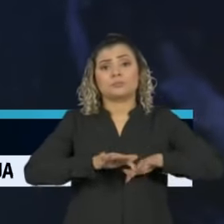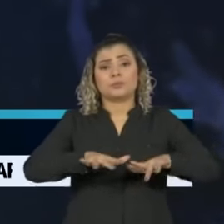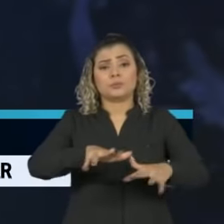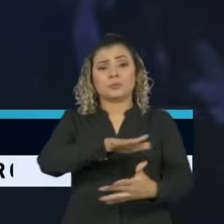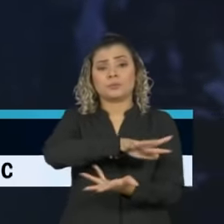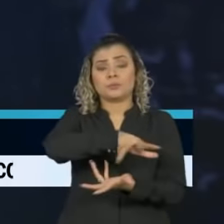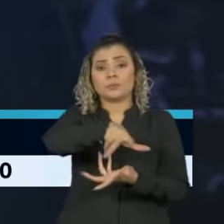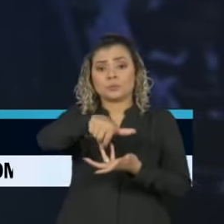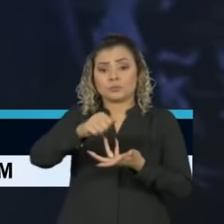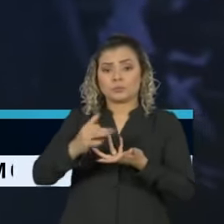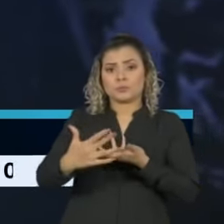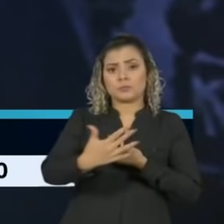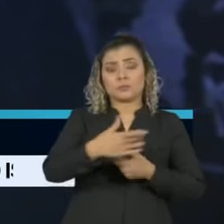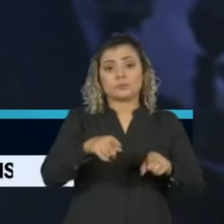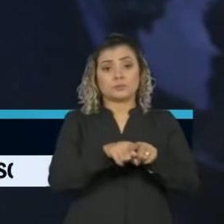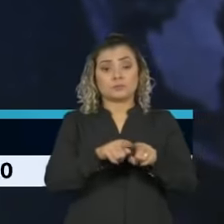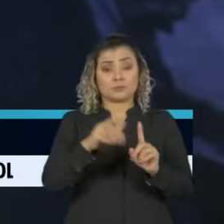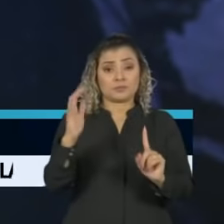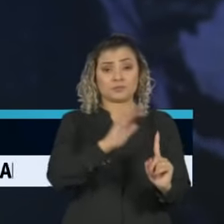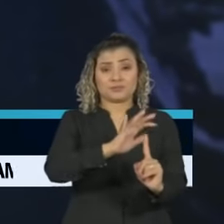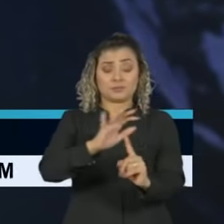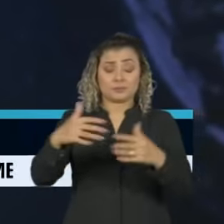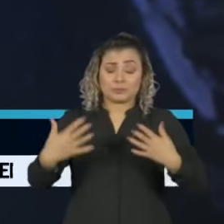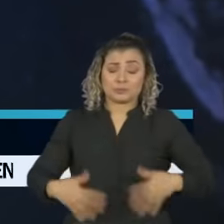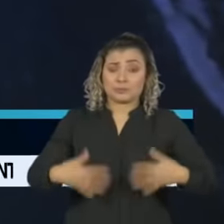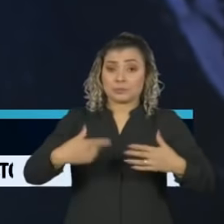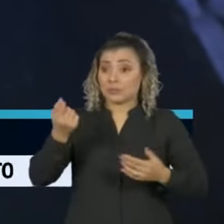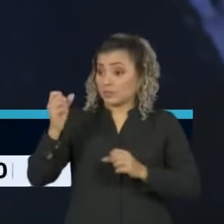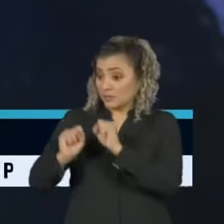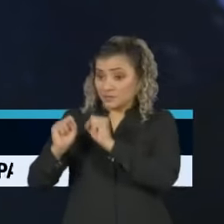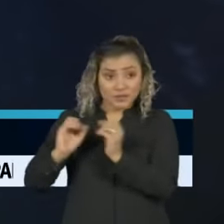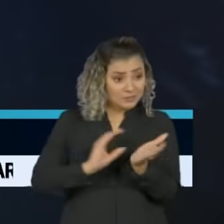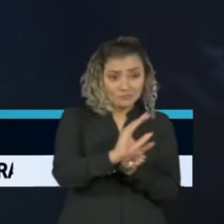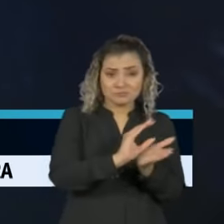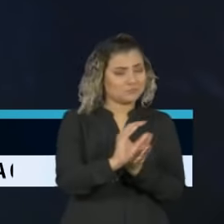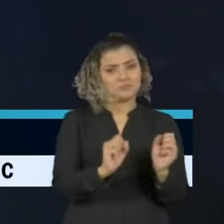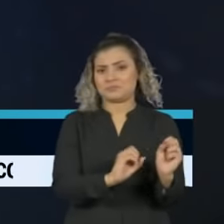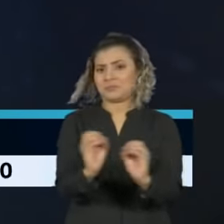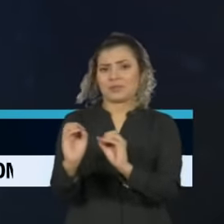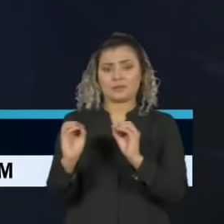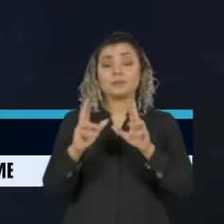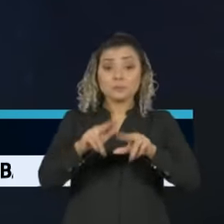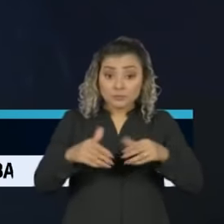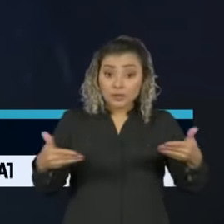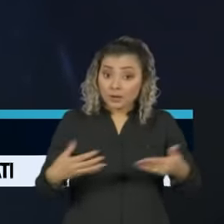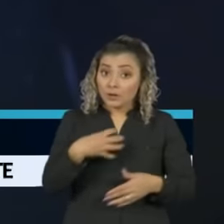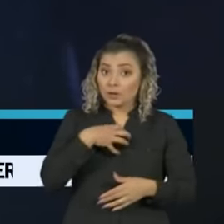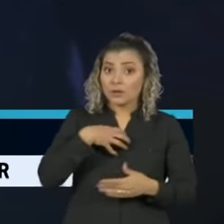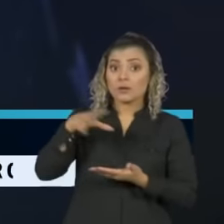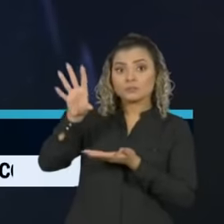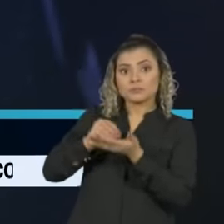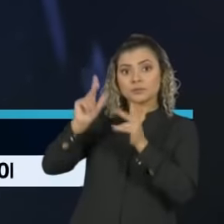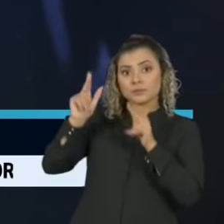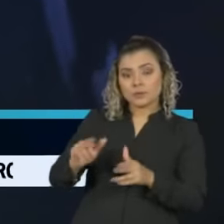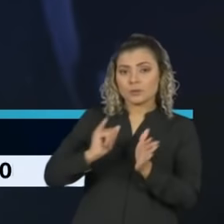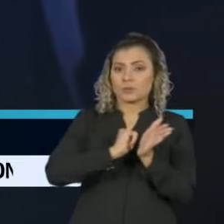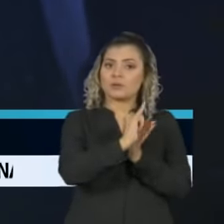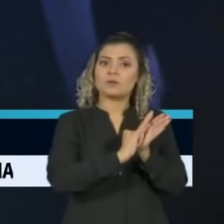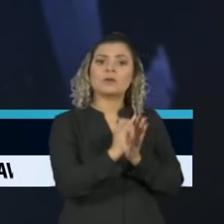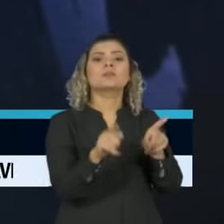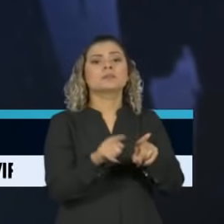seus efeitos sobre a economia global levaram pânico aos investidores. O mercado aqui seguiu o comportamento lá de fora. Nova York